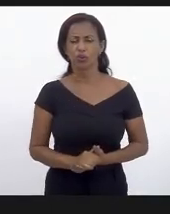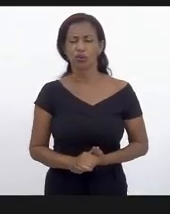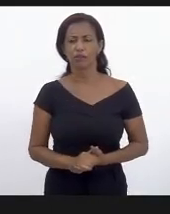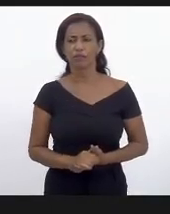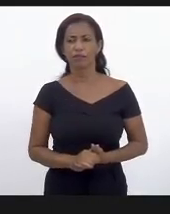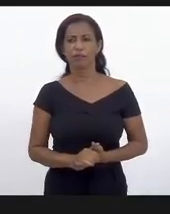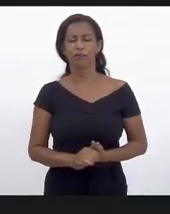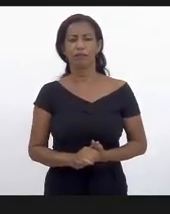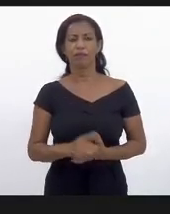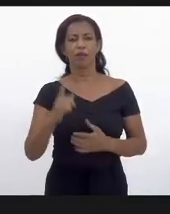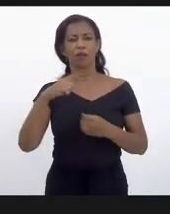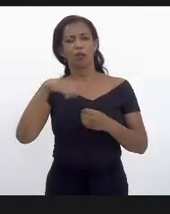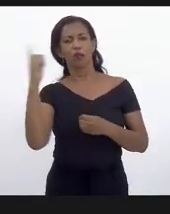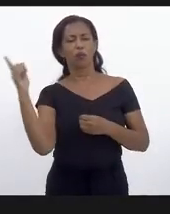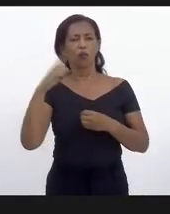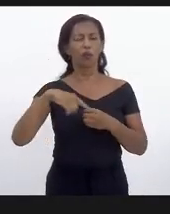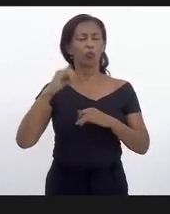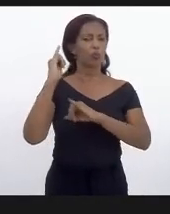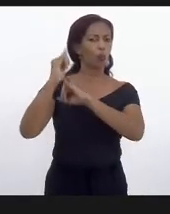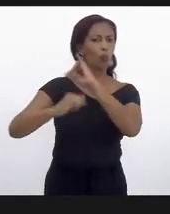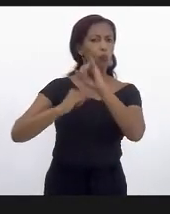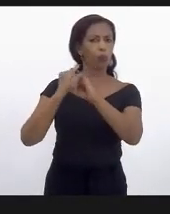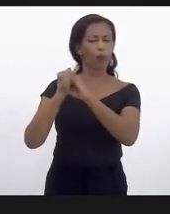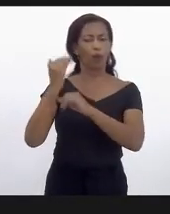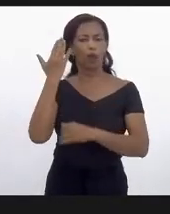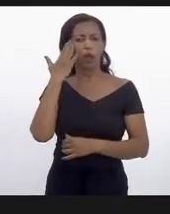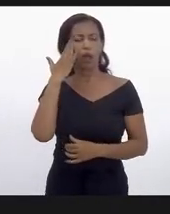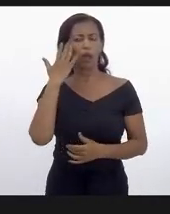caído e voltado e havia entendido.